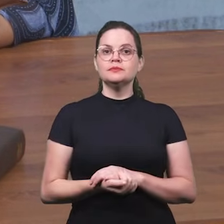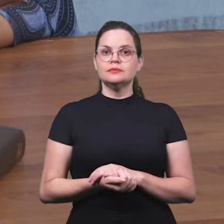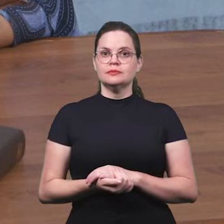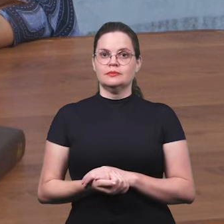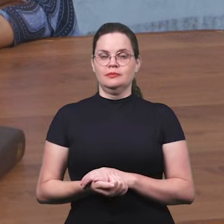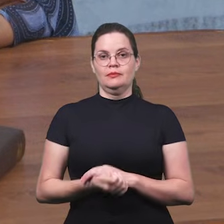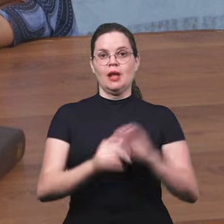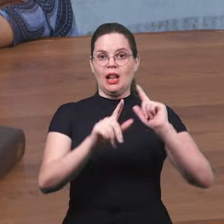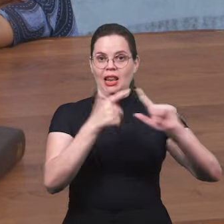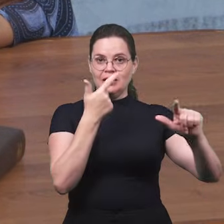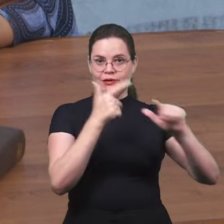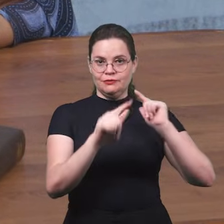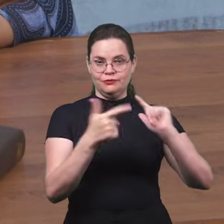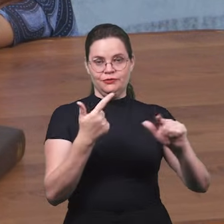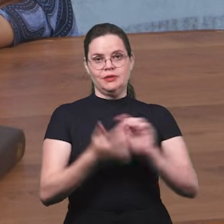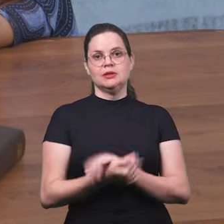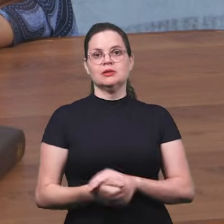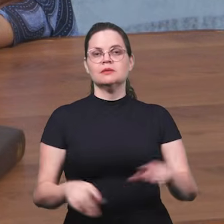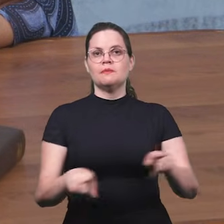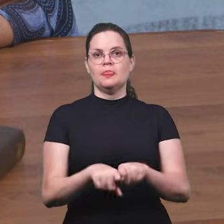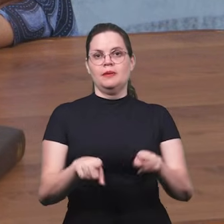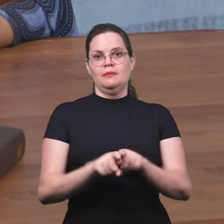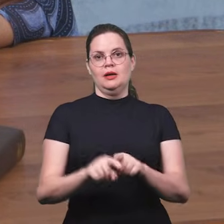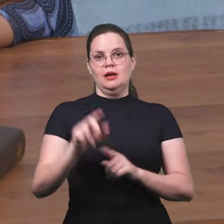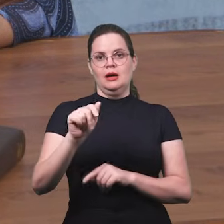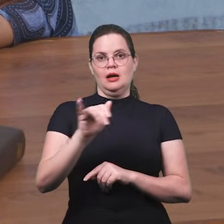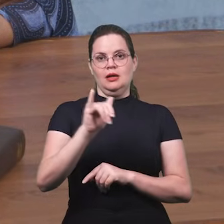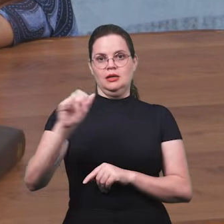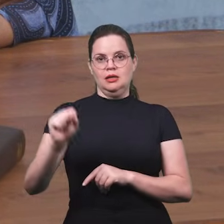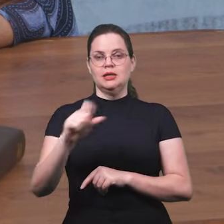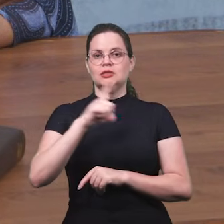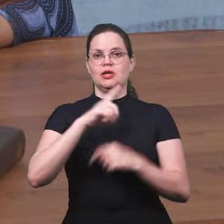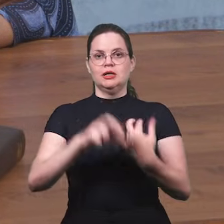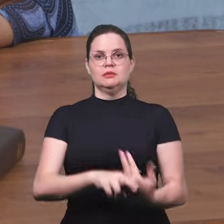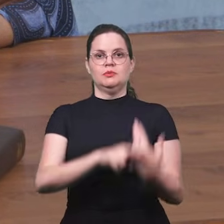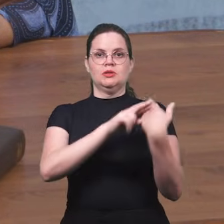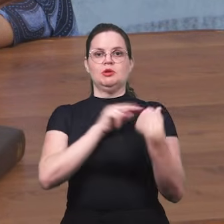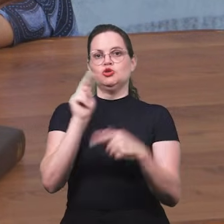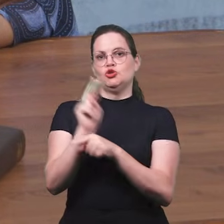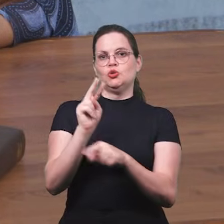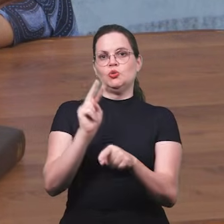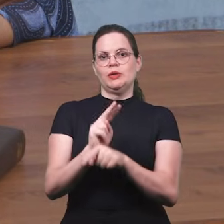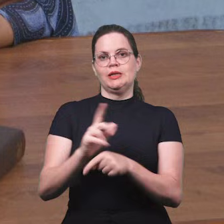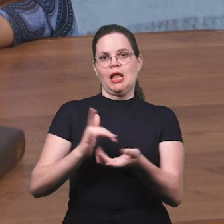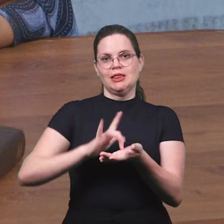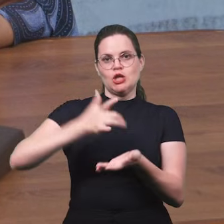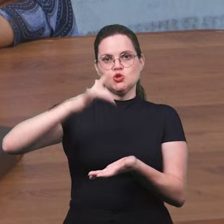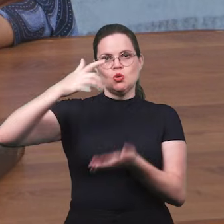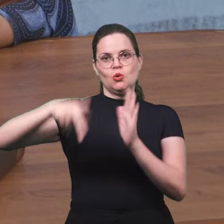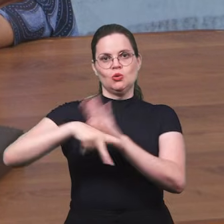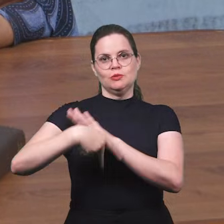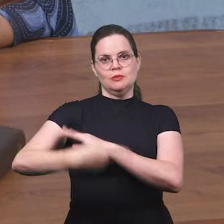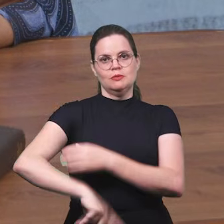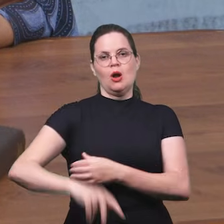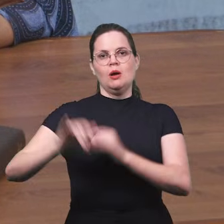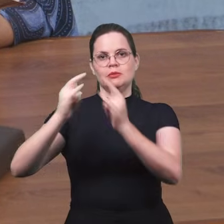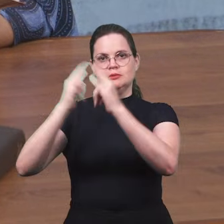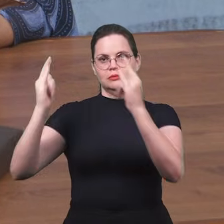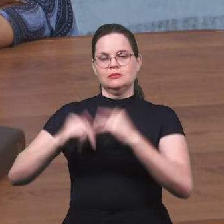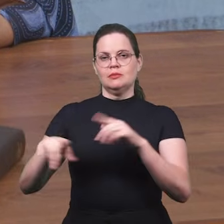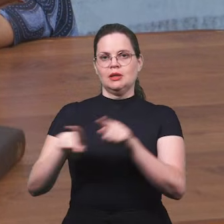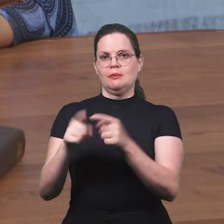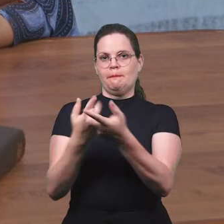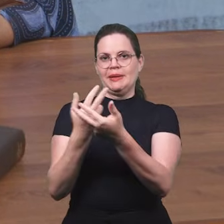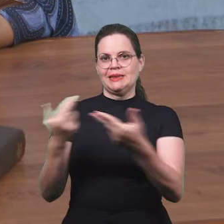aos levitas, Aías tinha cargo dos tesouros da casa de Deus e dos tesouros das